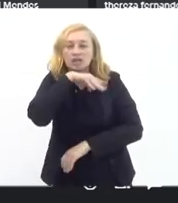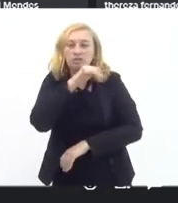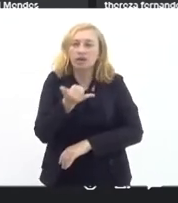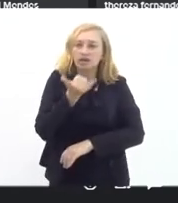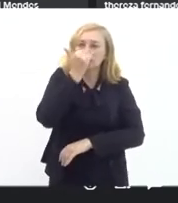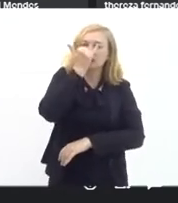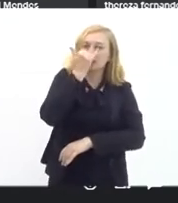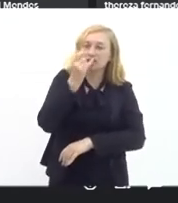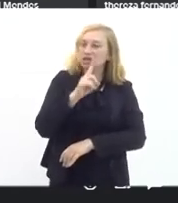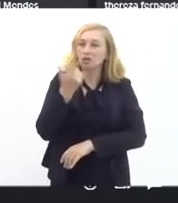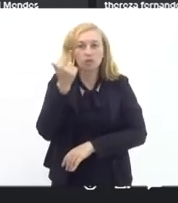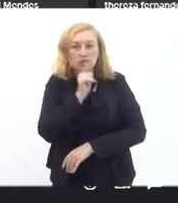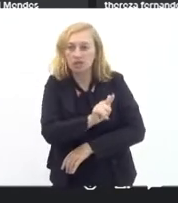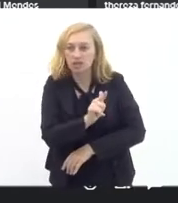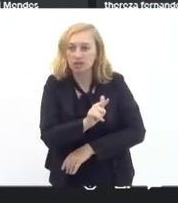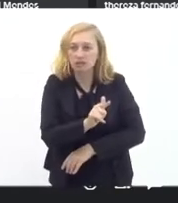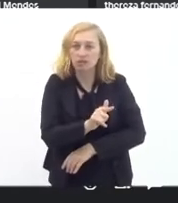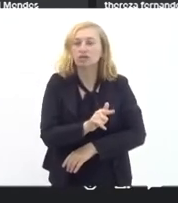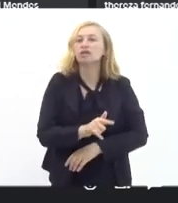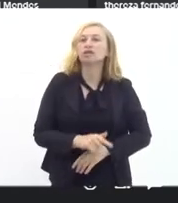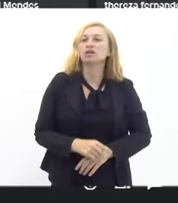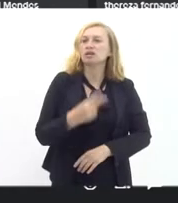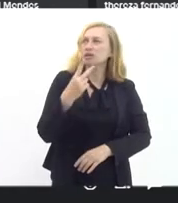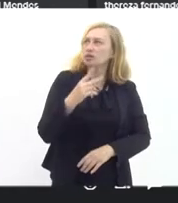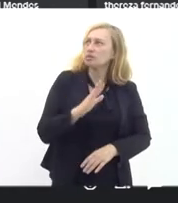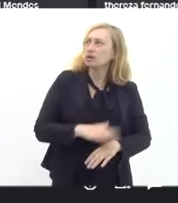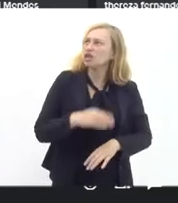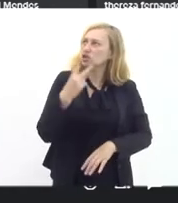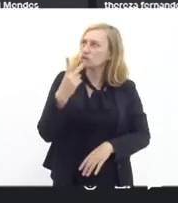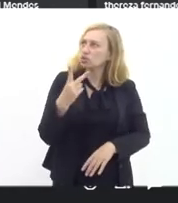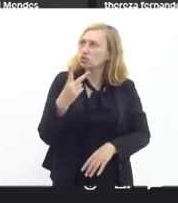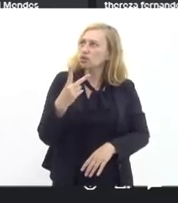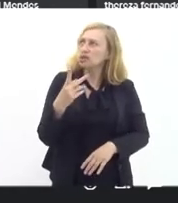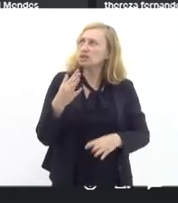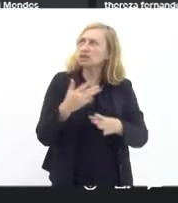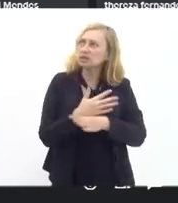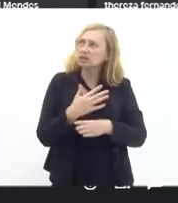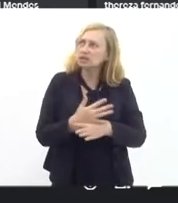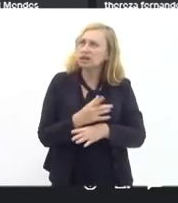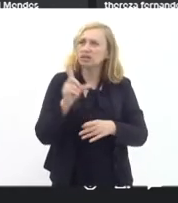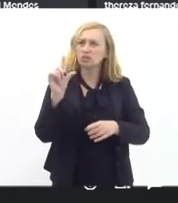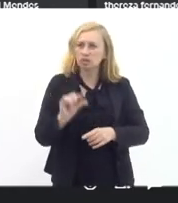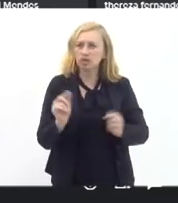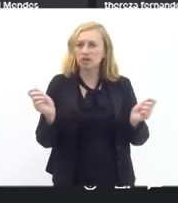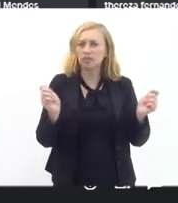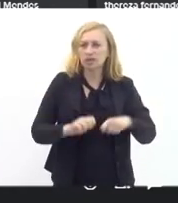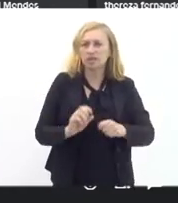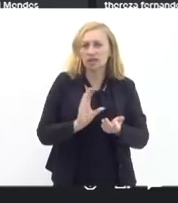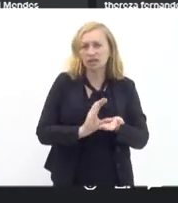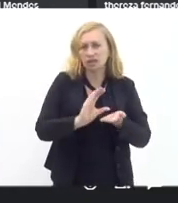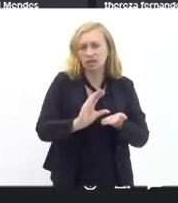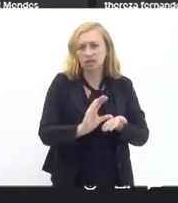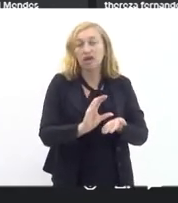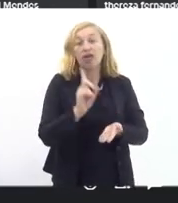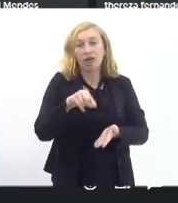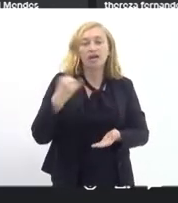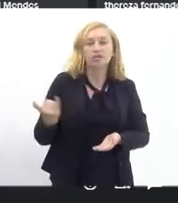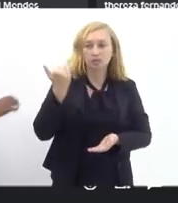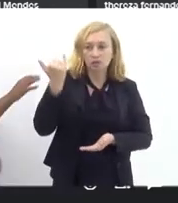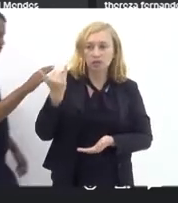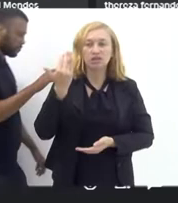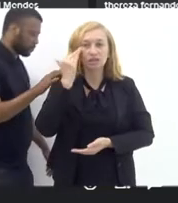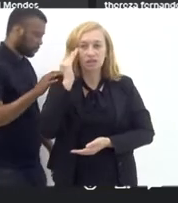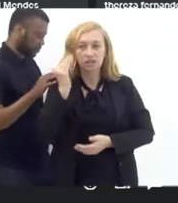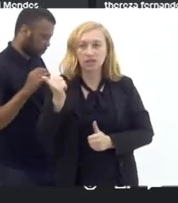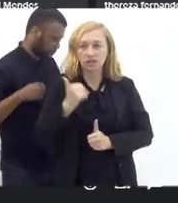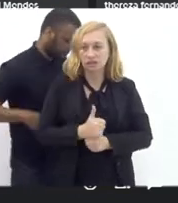conseguiu. Imagina em cidades com menores capacidades financeiras. Então, é importante que a gente